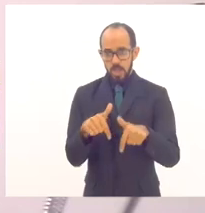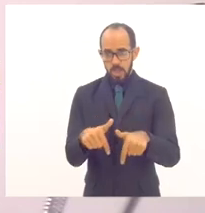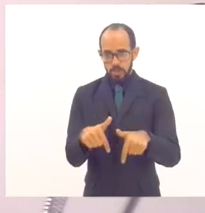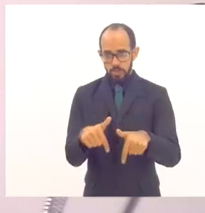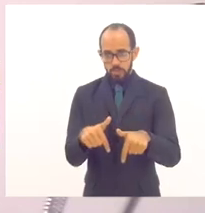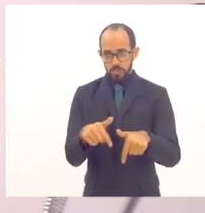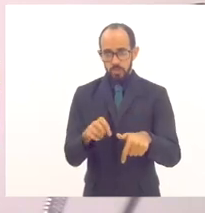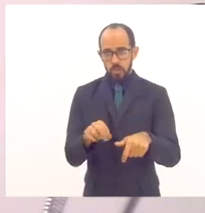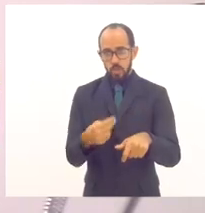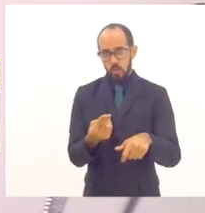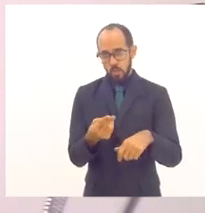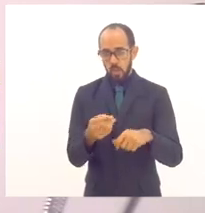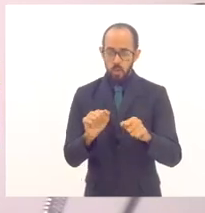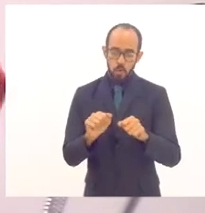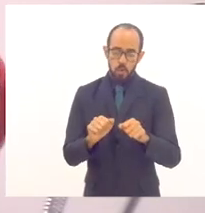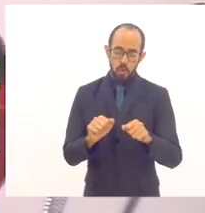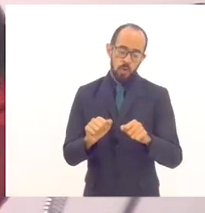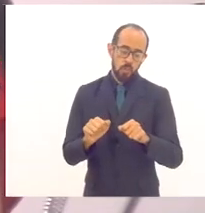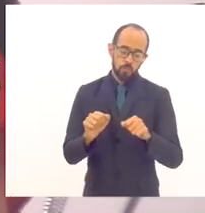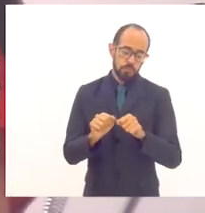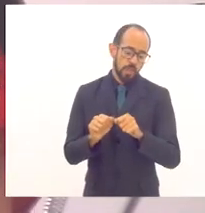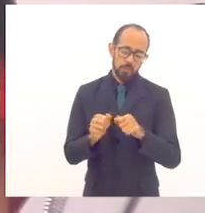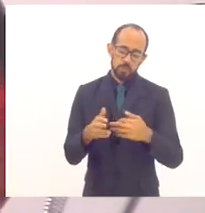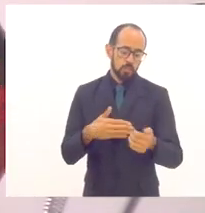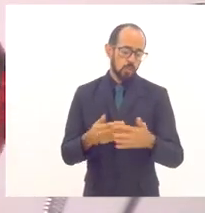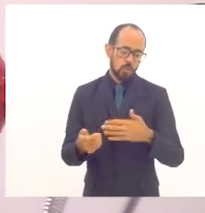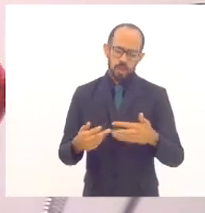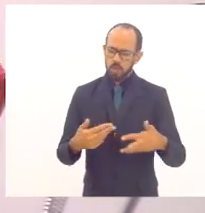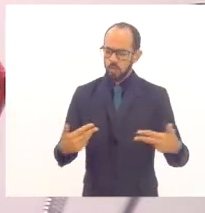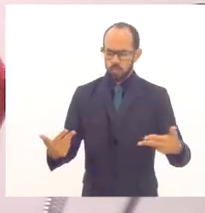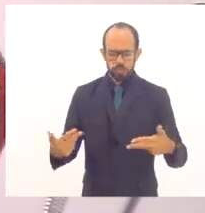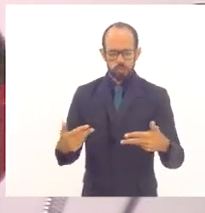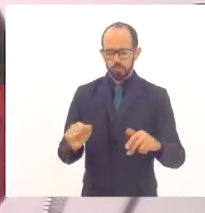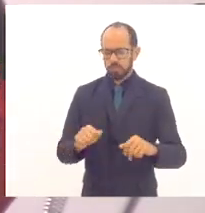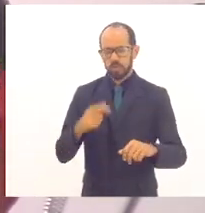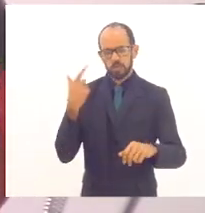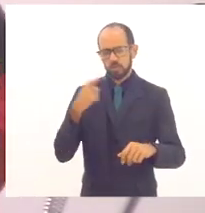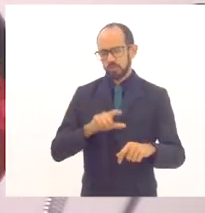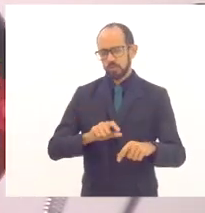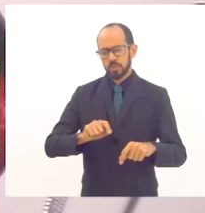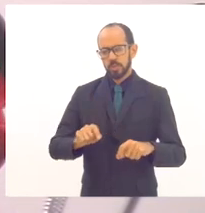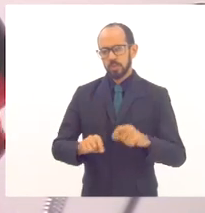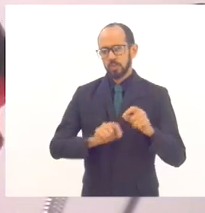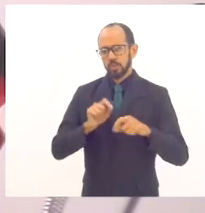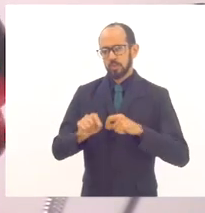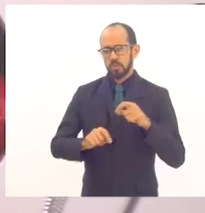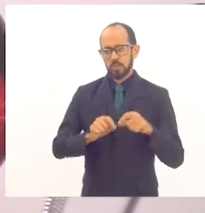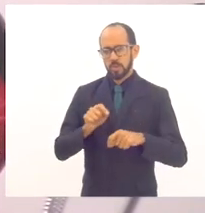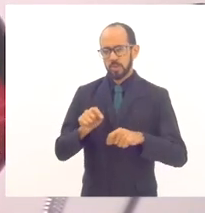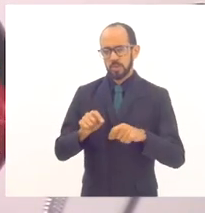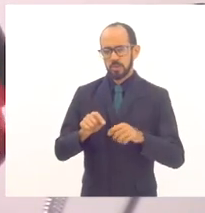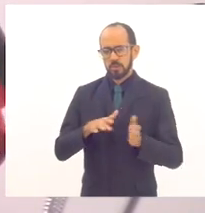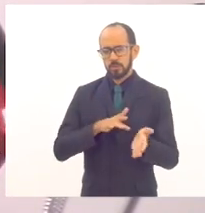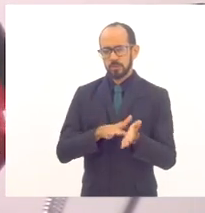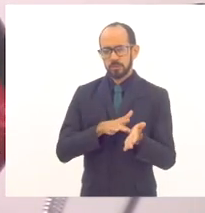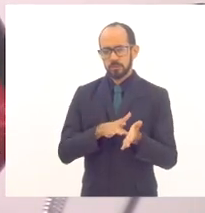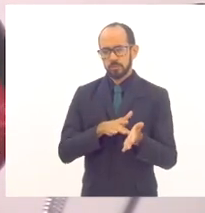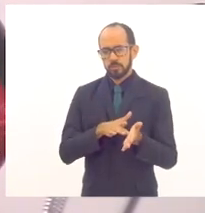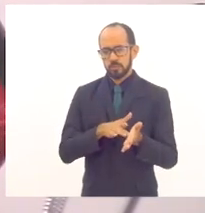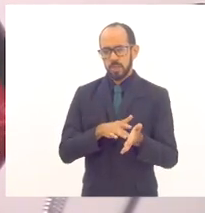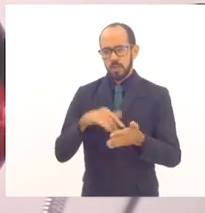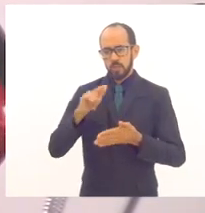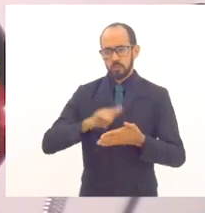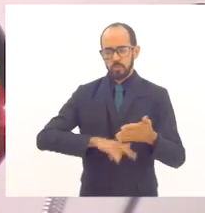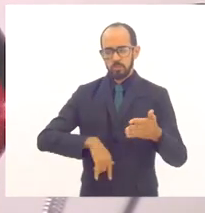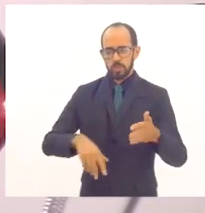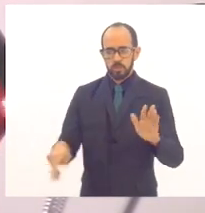traz-nos aqui para discutir alguma coisa que seja para singular RG e CPF